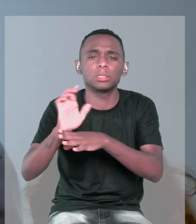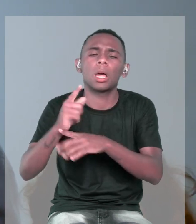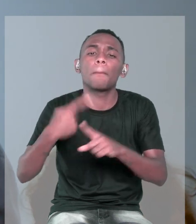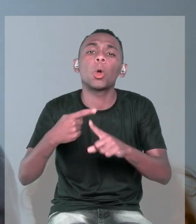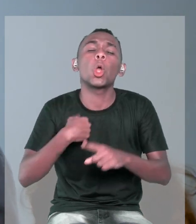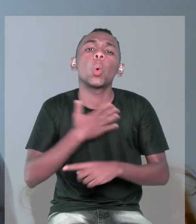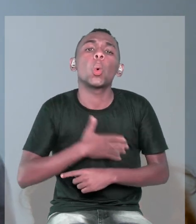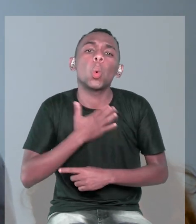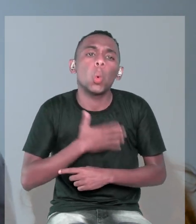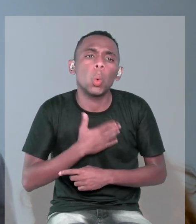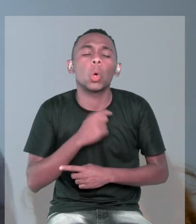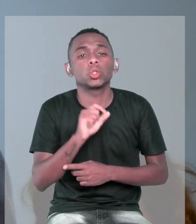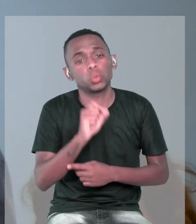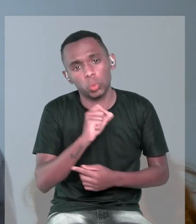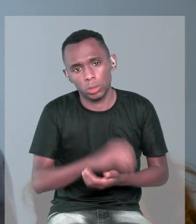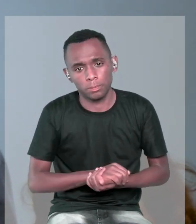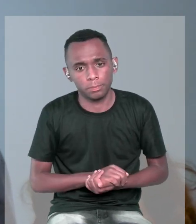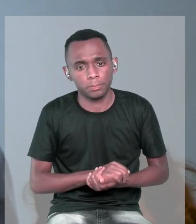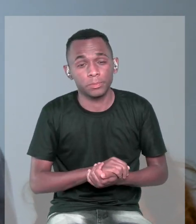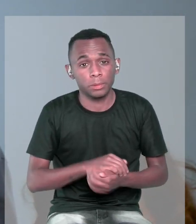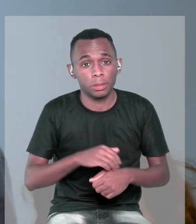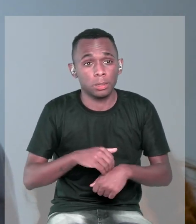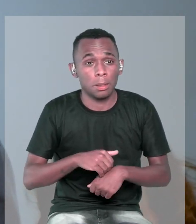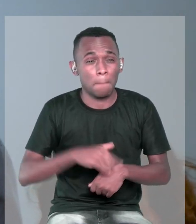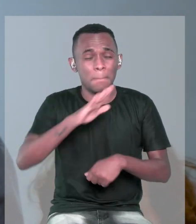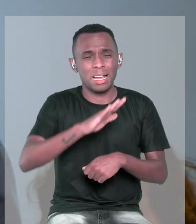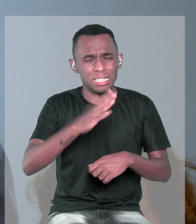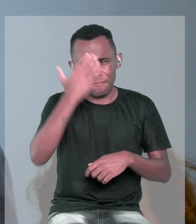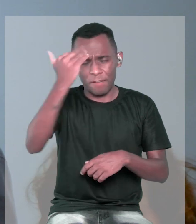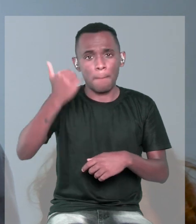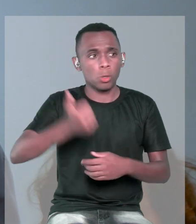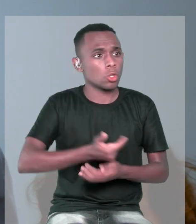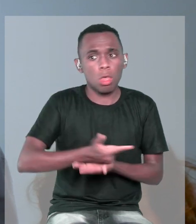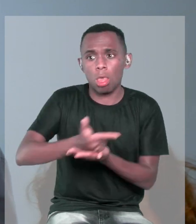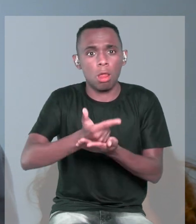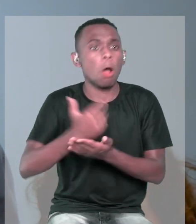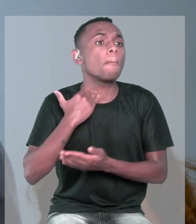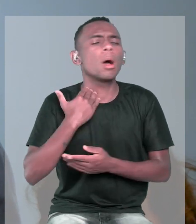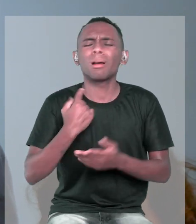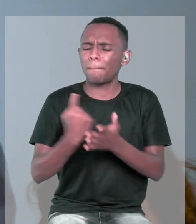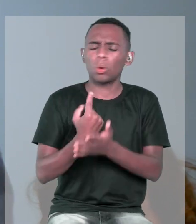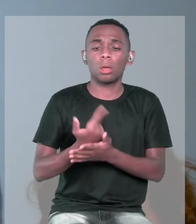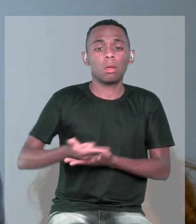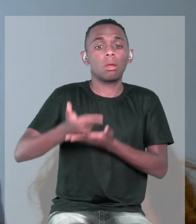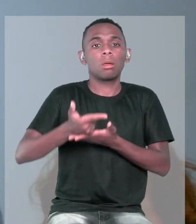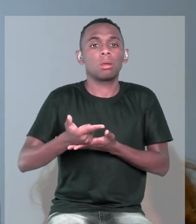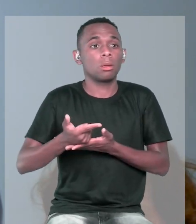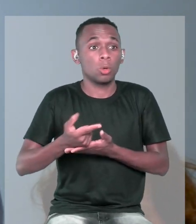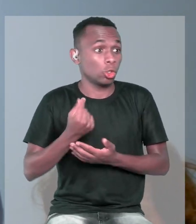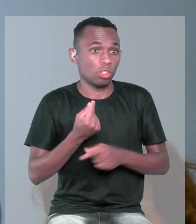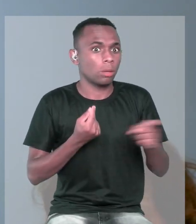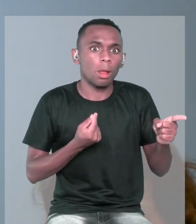daquela anedota do mais famoso assaltante de banco, que foi perguntado por que ele rouba banco, ele diz, bom, o dinheiro está